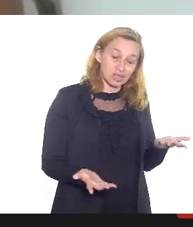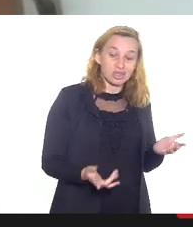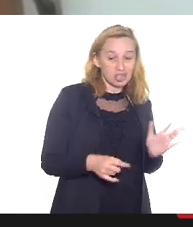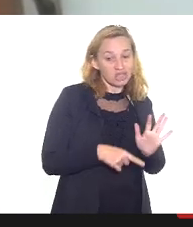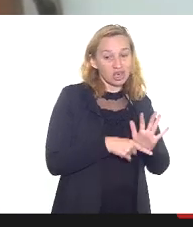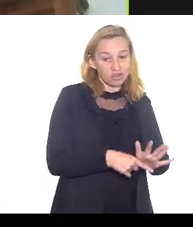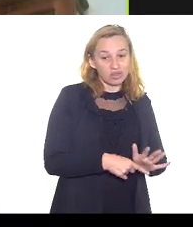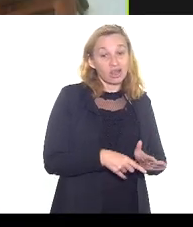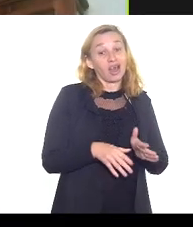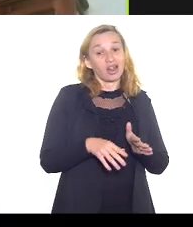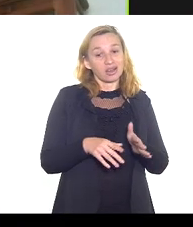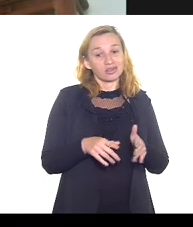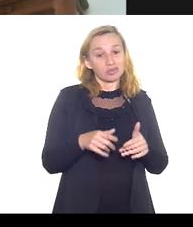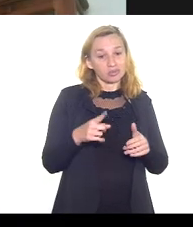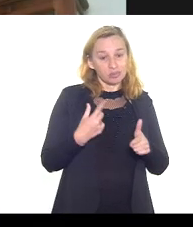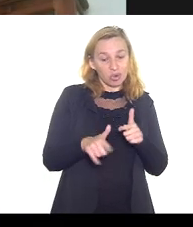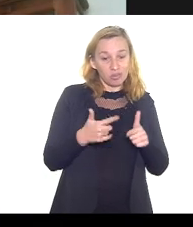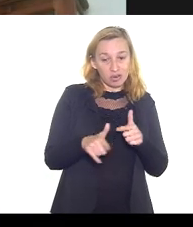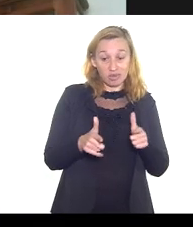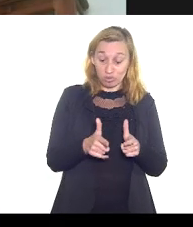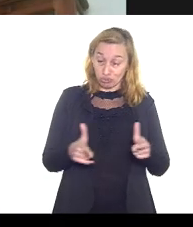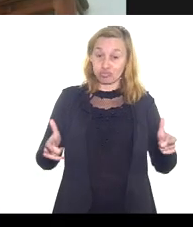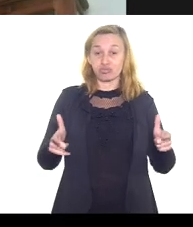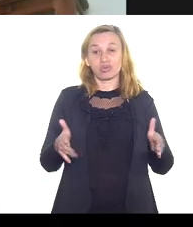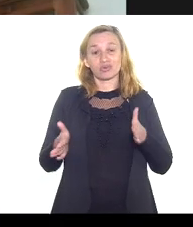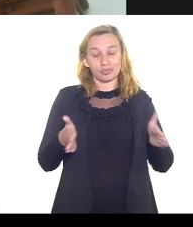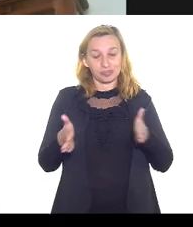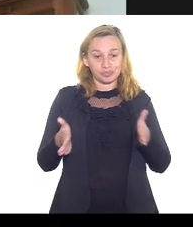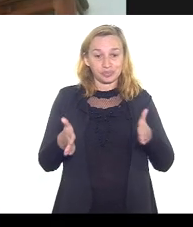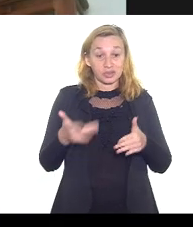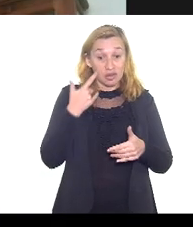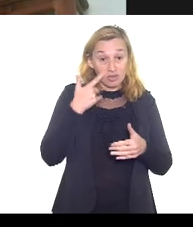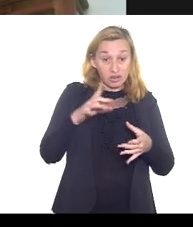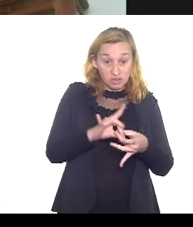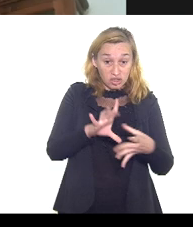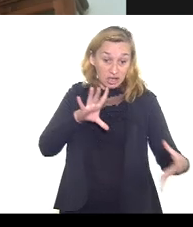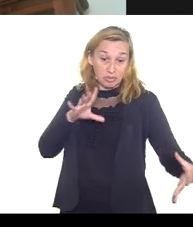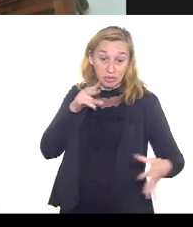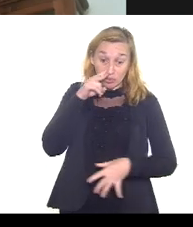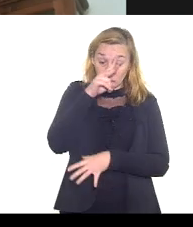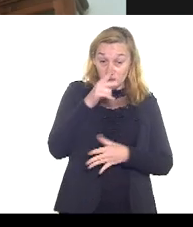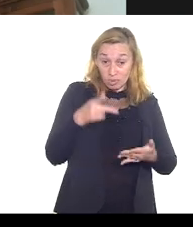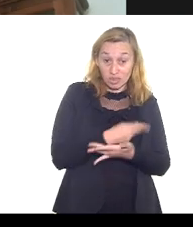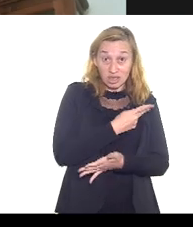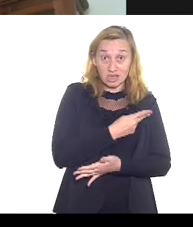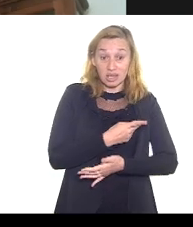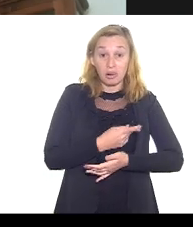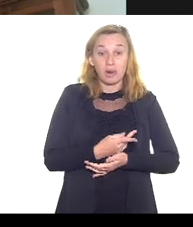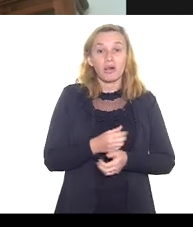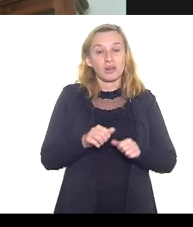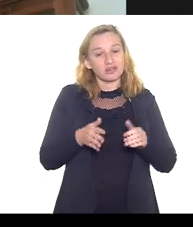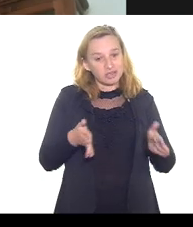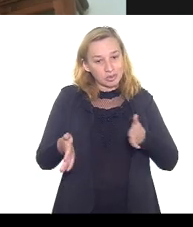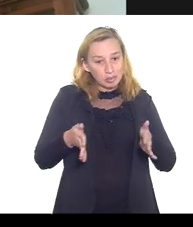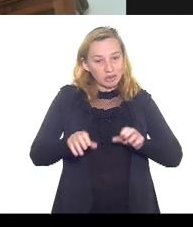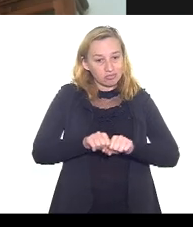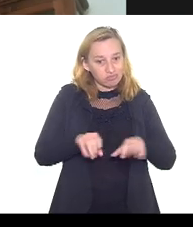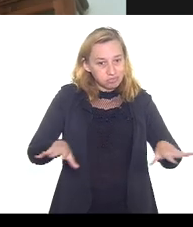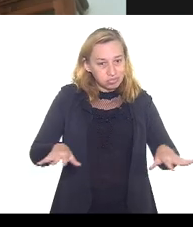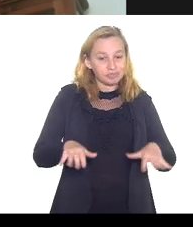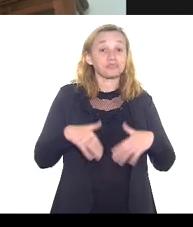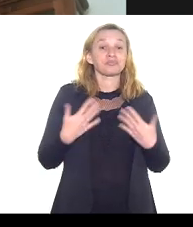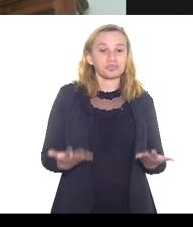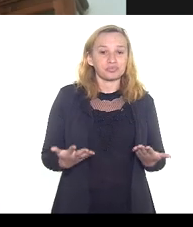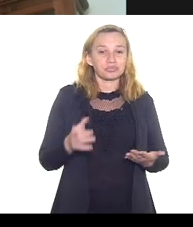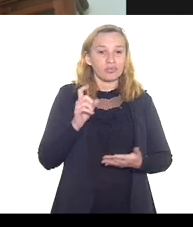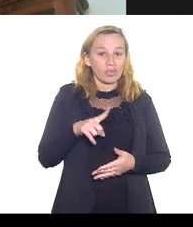nesse período. Basta ver o número de desligamentos por morte que aconteceu nesse período. Então,